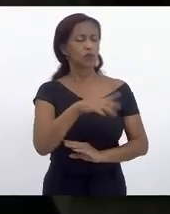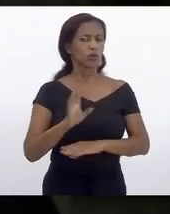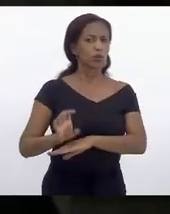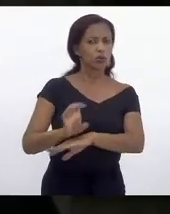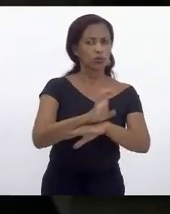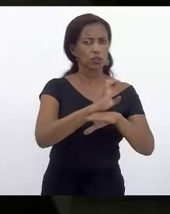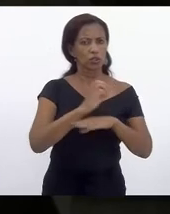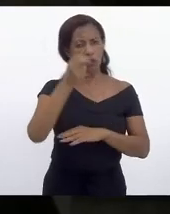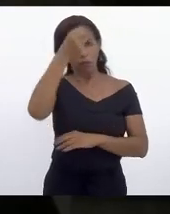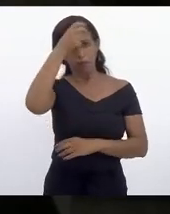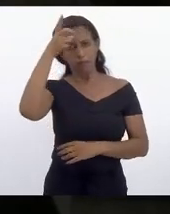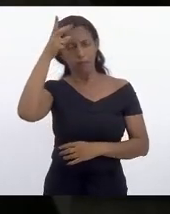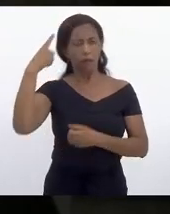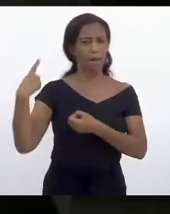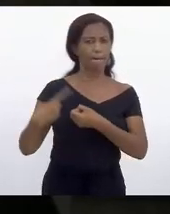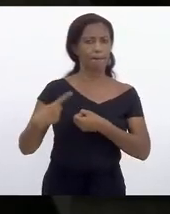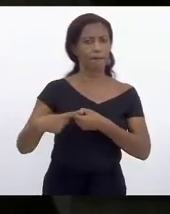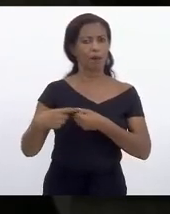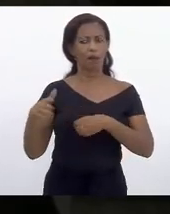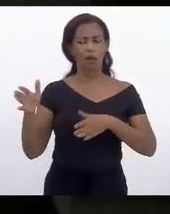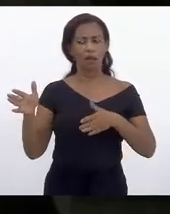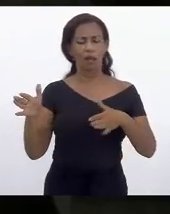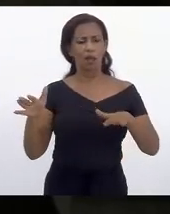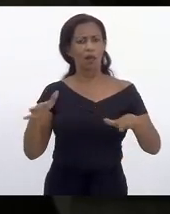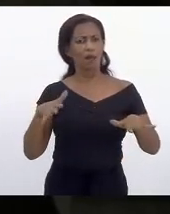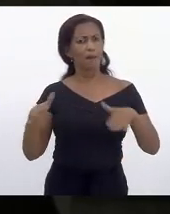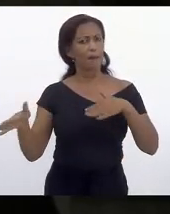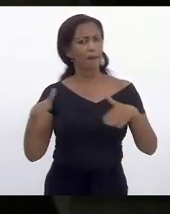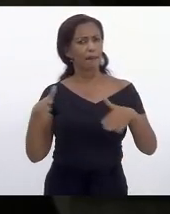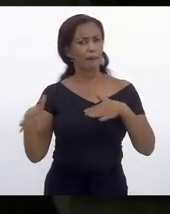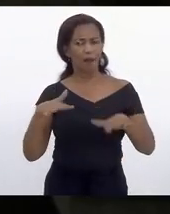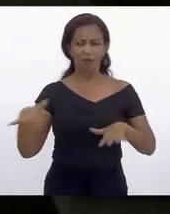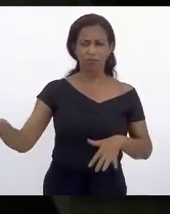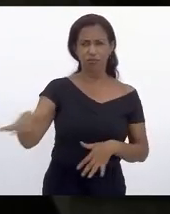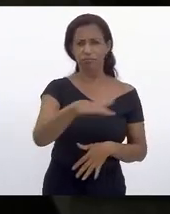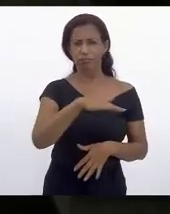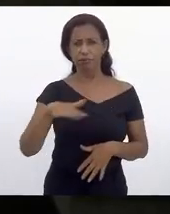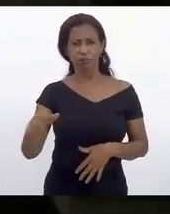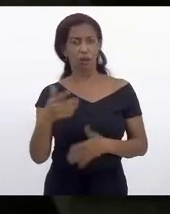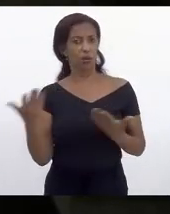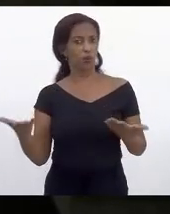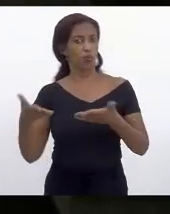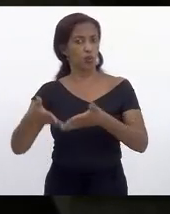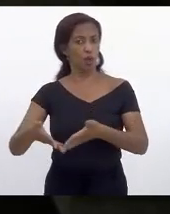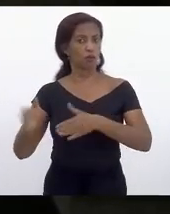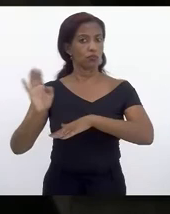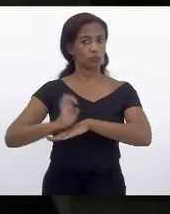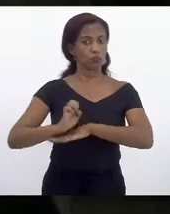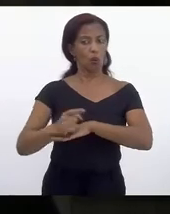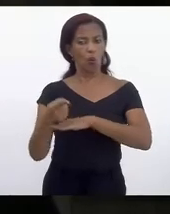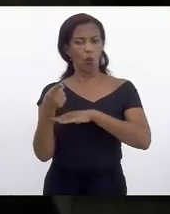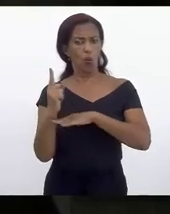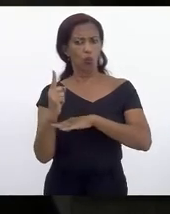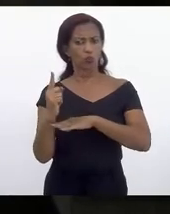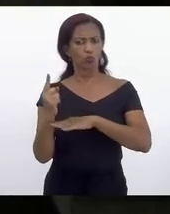estados e os municípios, na maior parte dos casos, no caso dos municípios, a grandíssima maioria, no caso dos estados, cerca de um